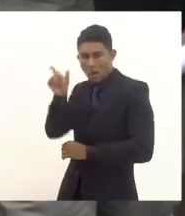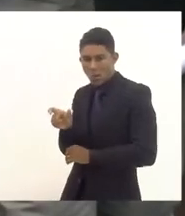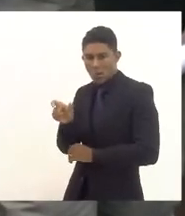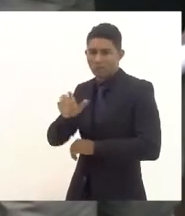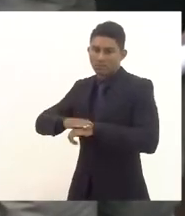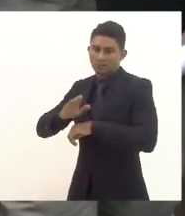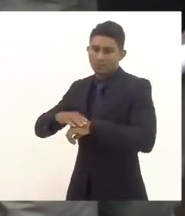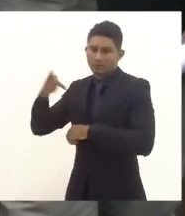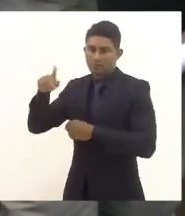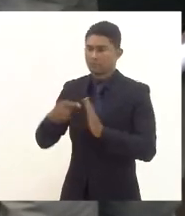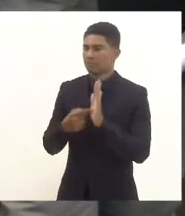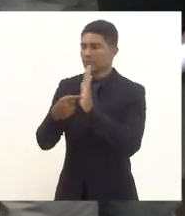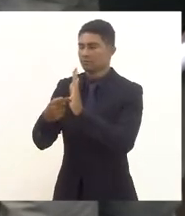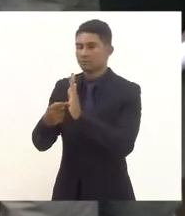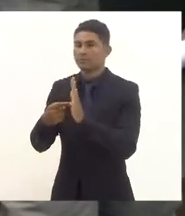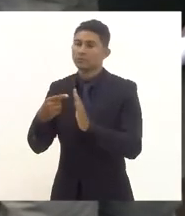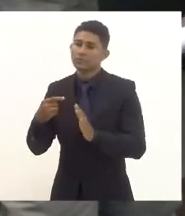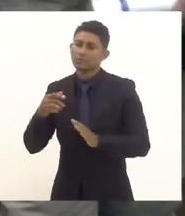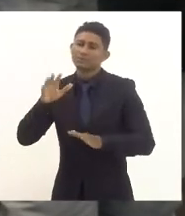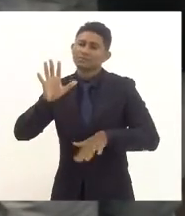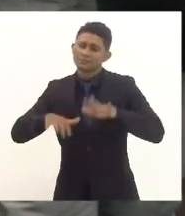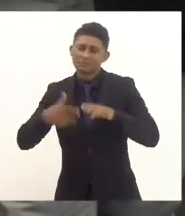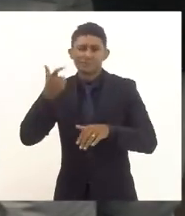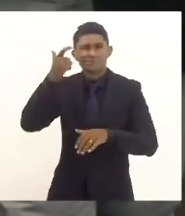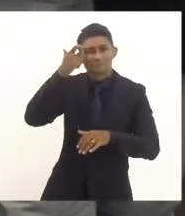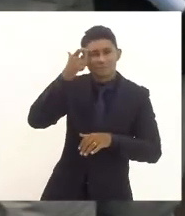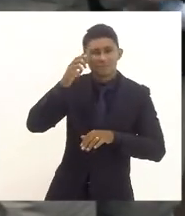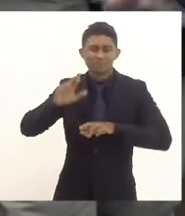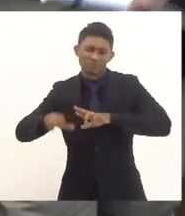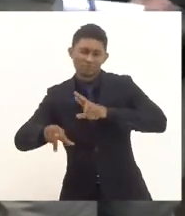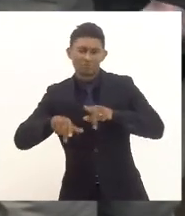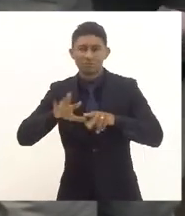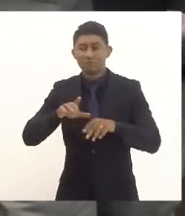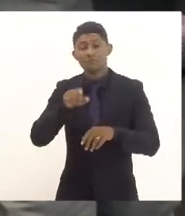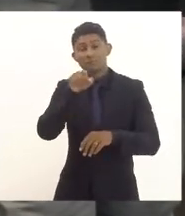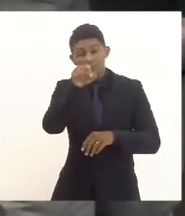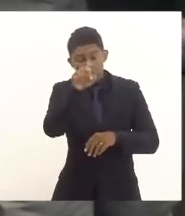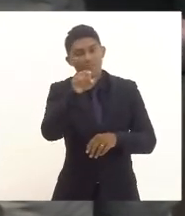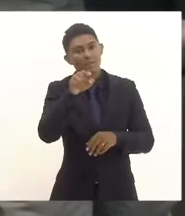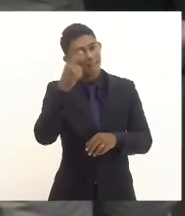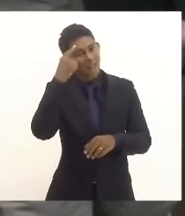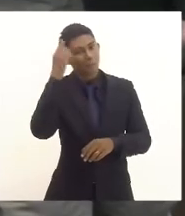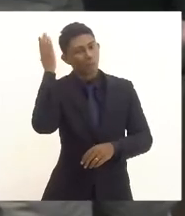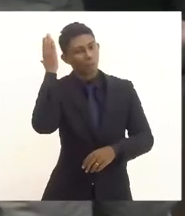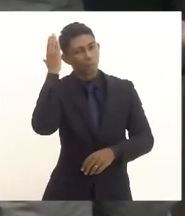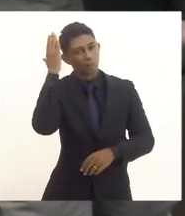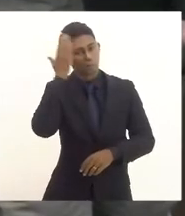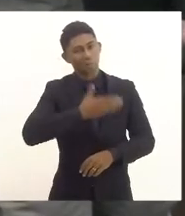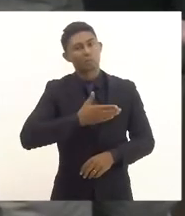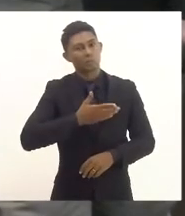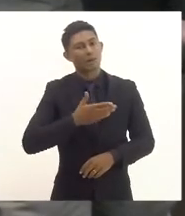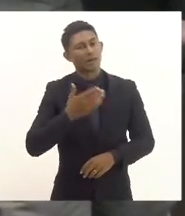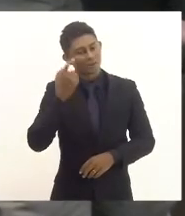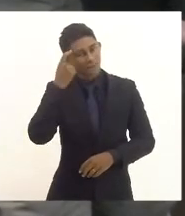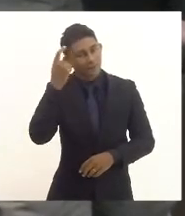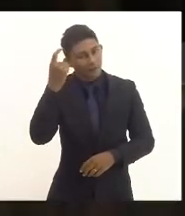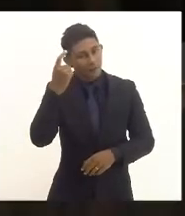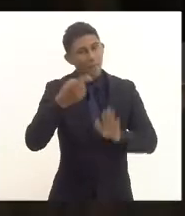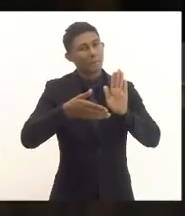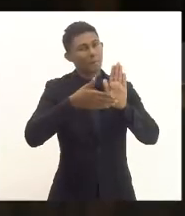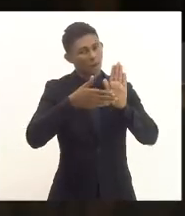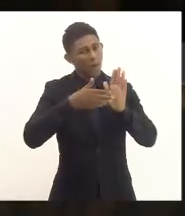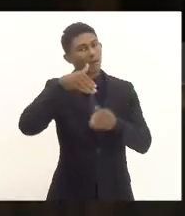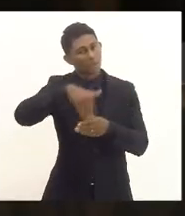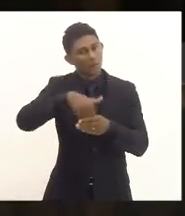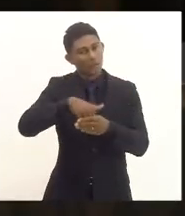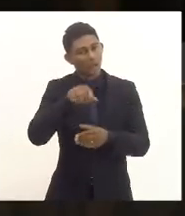que por mais que existe Oi gente o senhor se comprometeu na Rádio Tupi ela tá na flauta na balada botar na mas